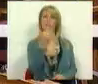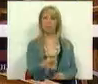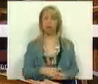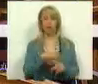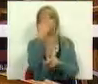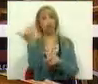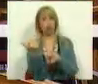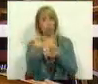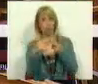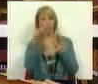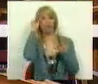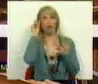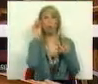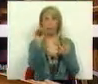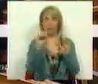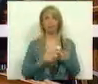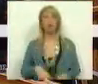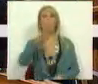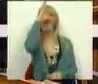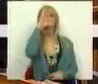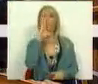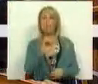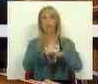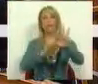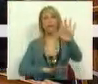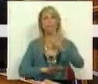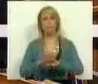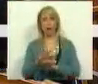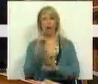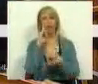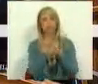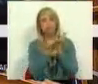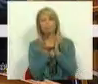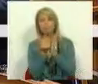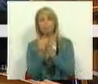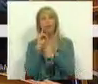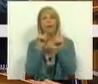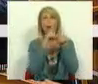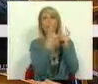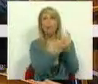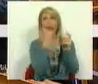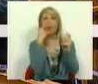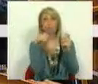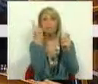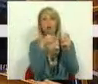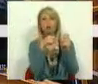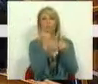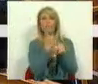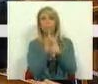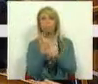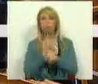segunda recomendação: que o Governo proceda à identificação nas embalagens desses produtos.